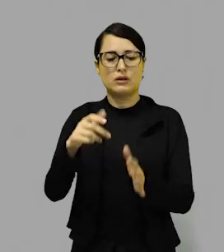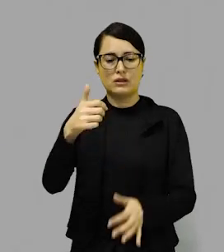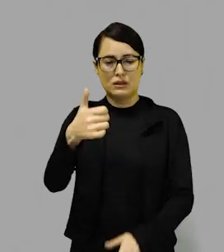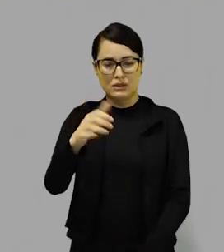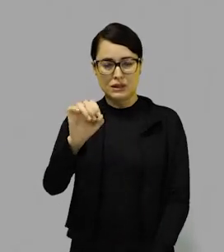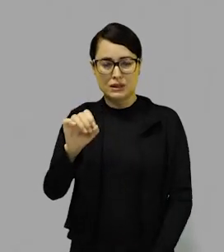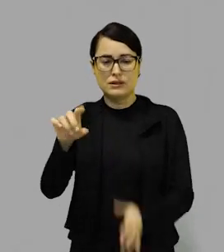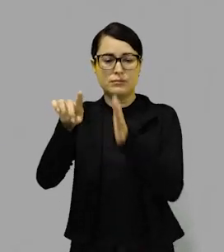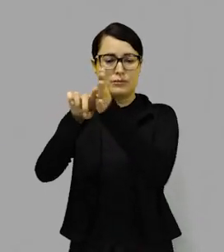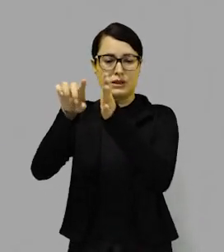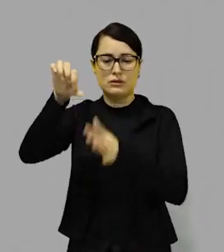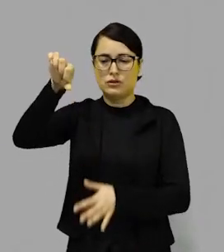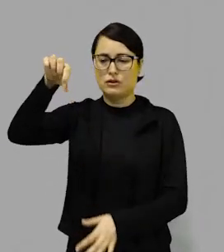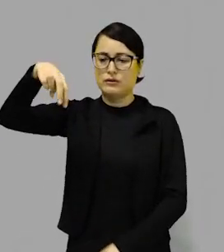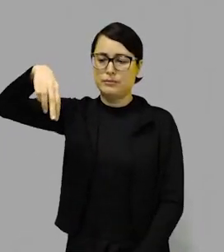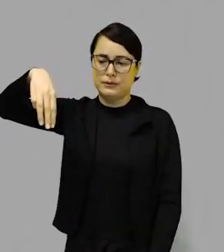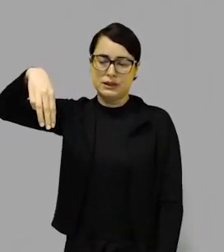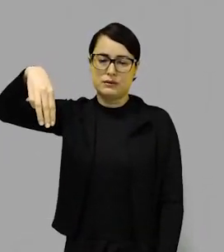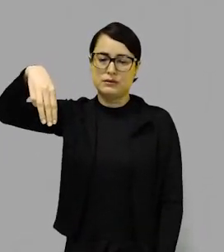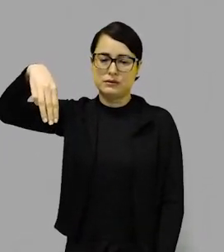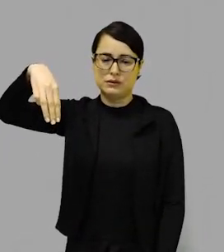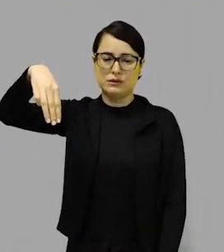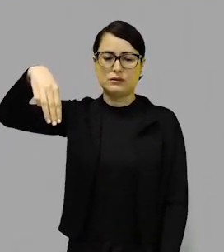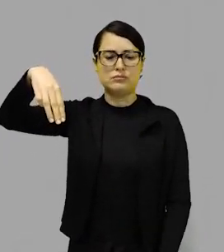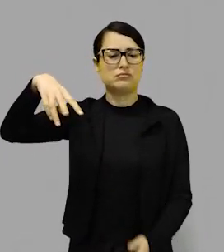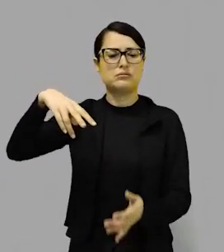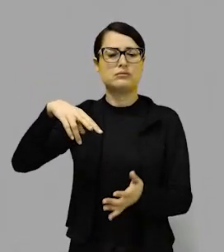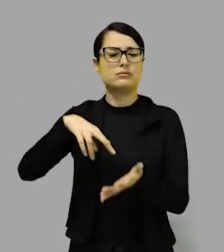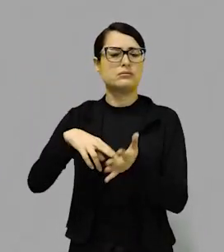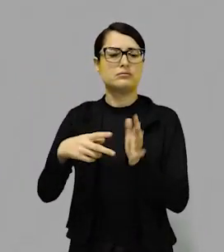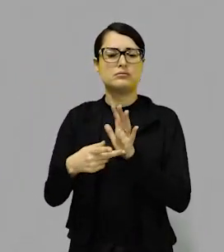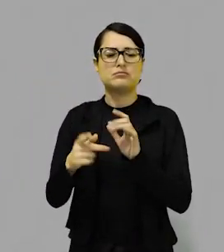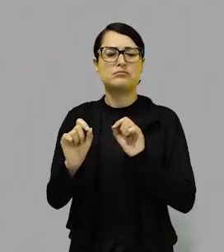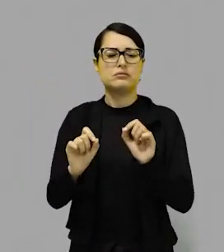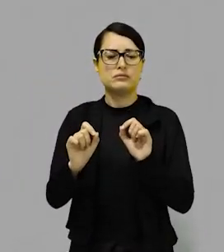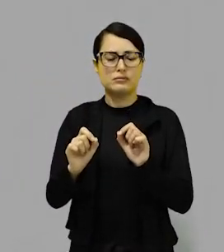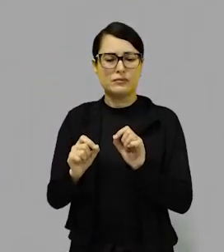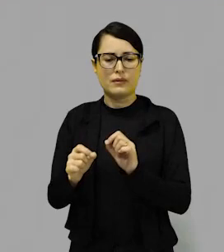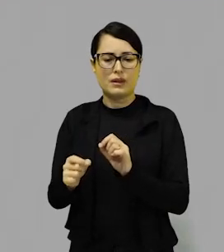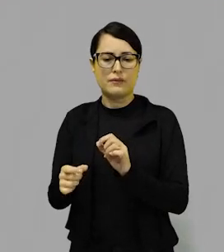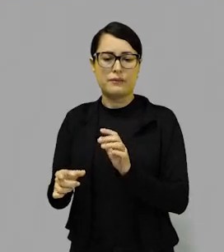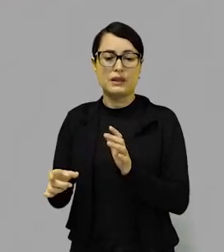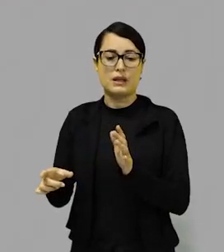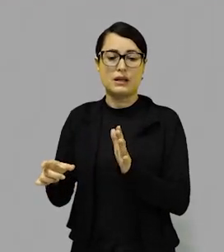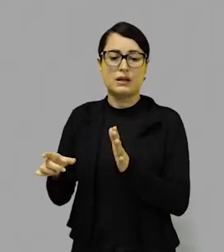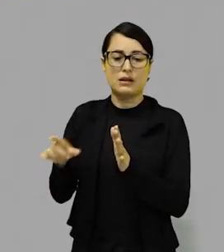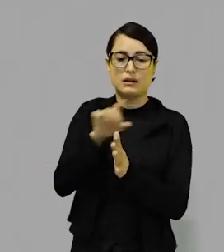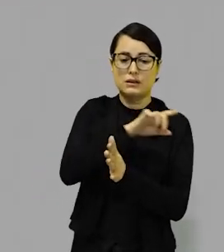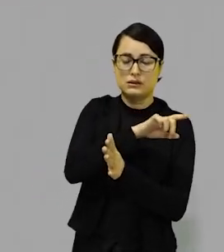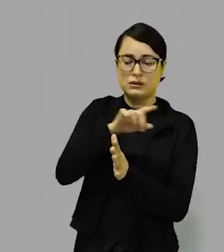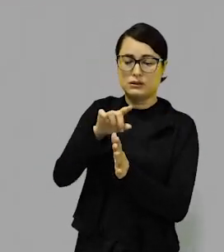menos 9 metros. Ou seja, antes do 1 tem 9 zeros,